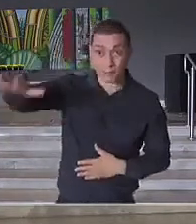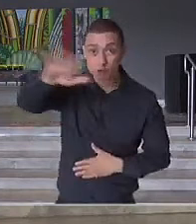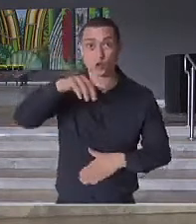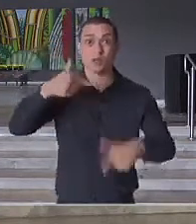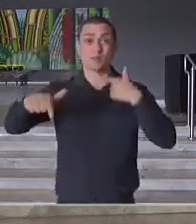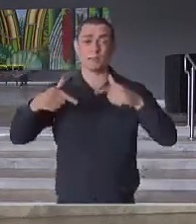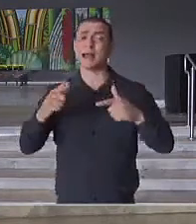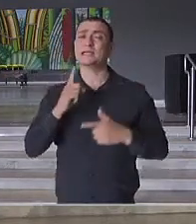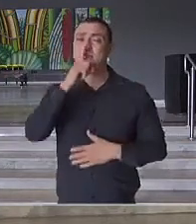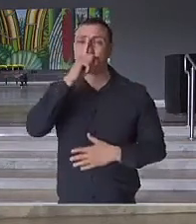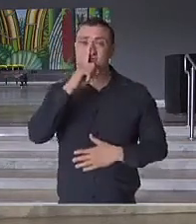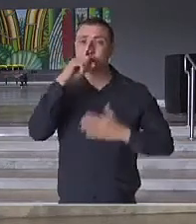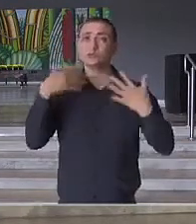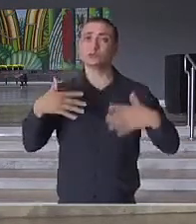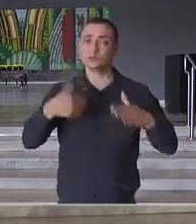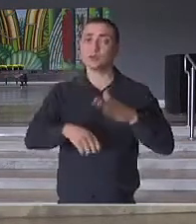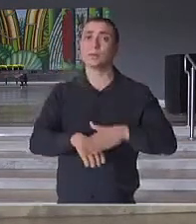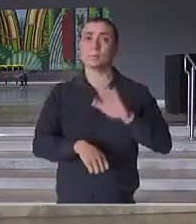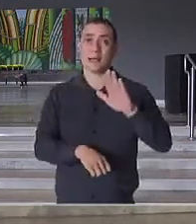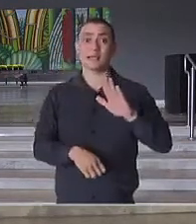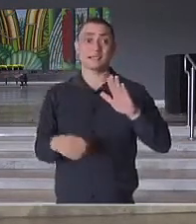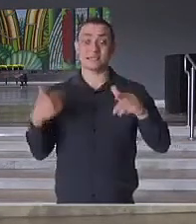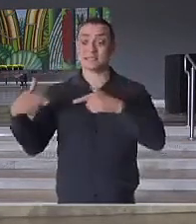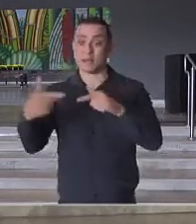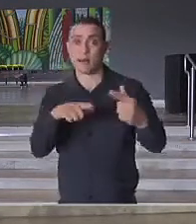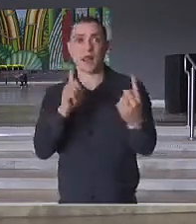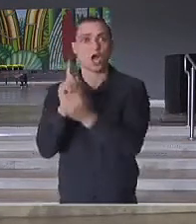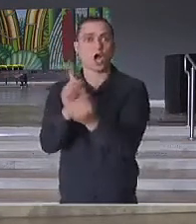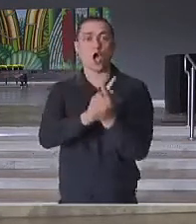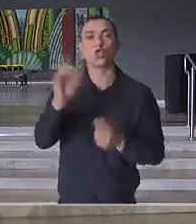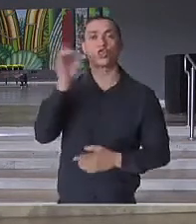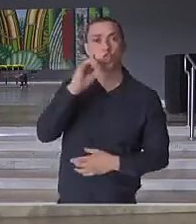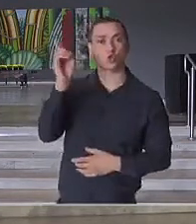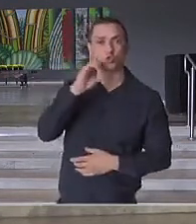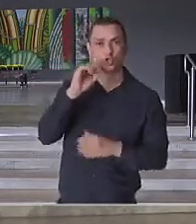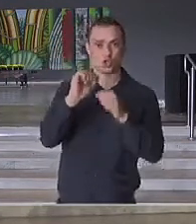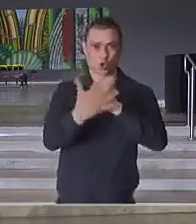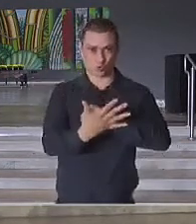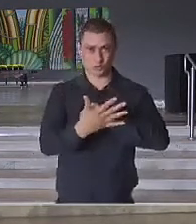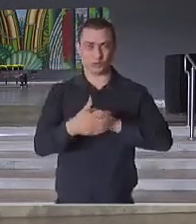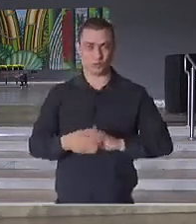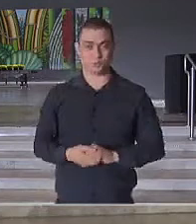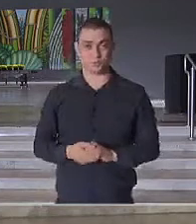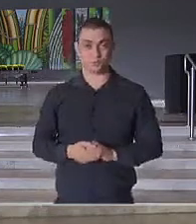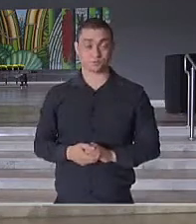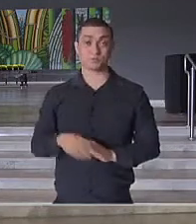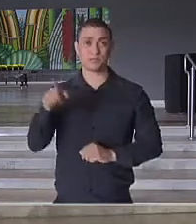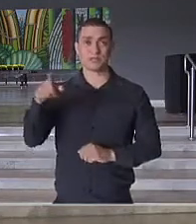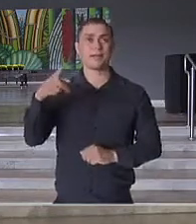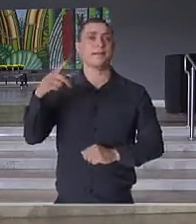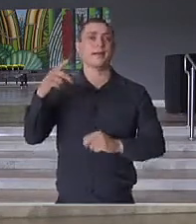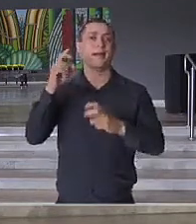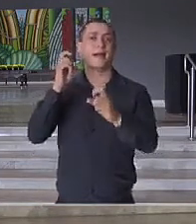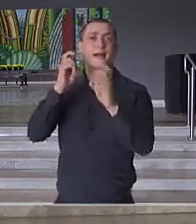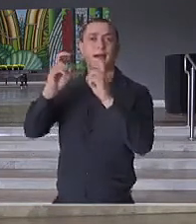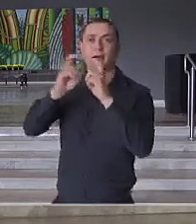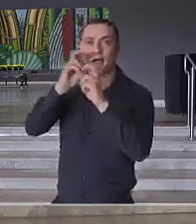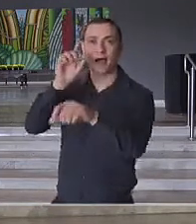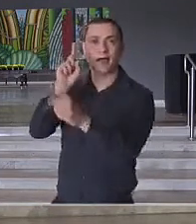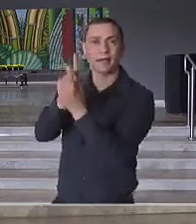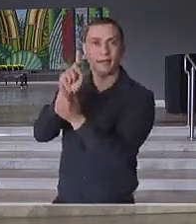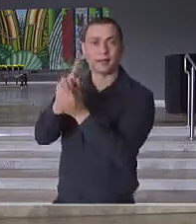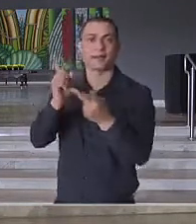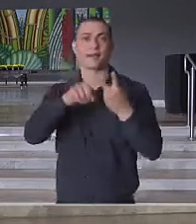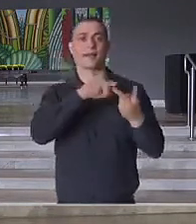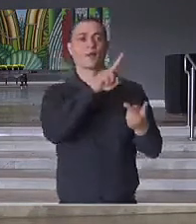estejam absolutamente na linha de frente, atendendo nos pronto atendimentos, atendendo nas unidades de